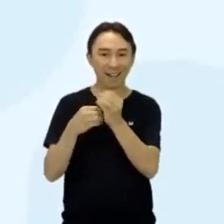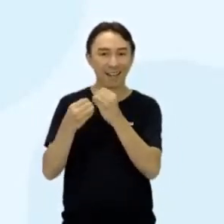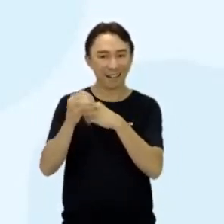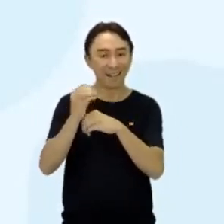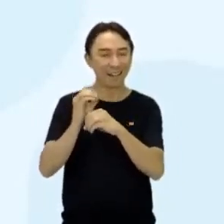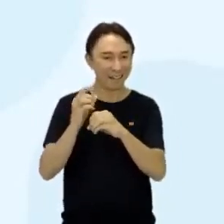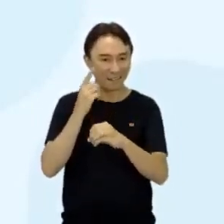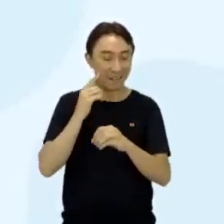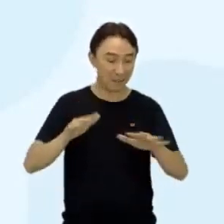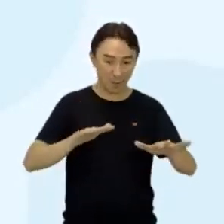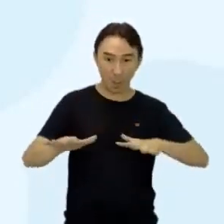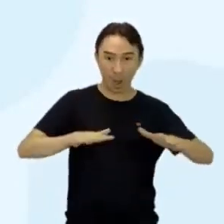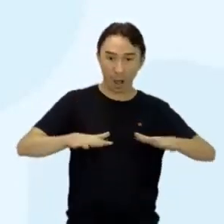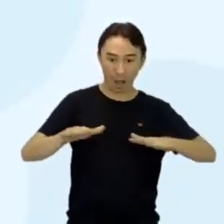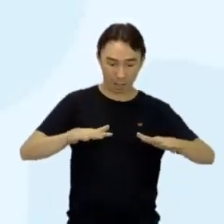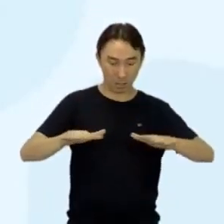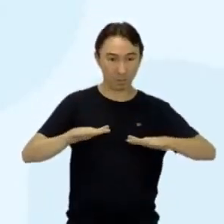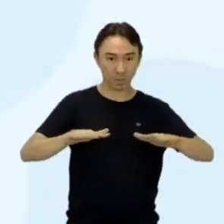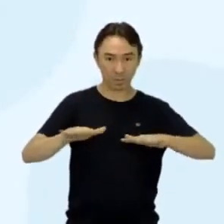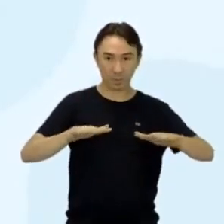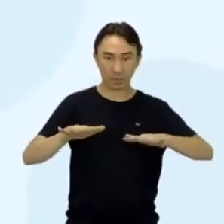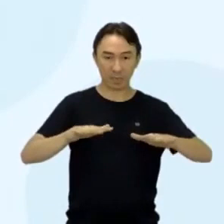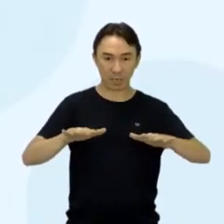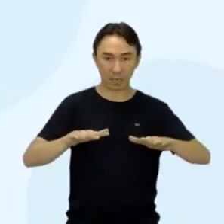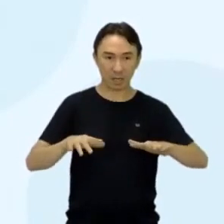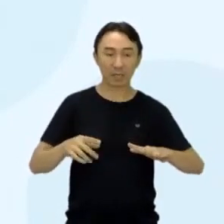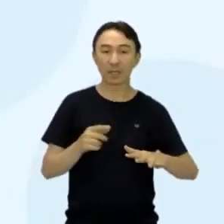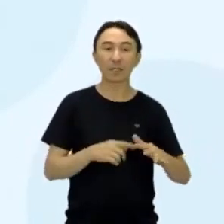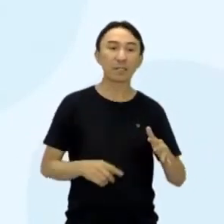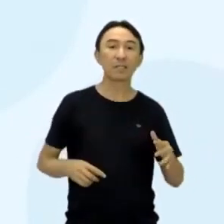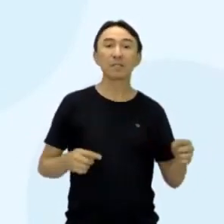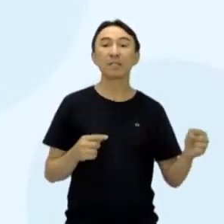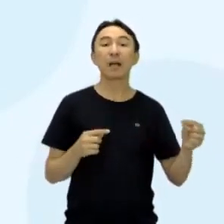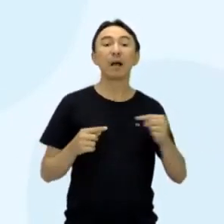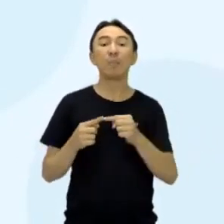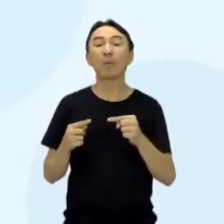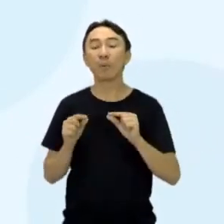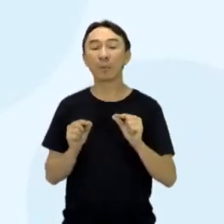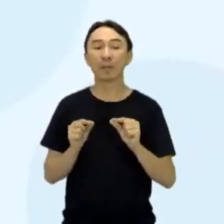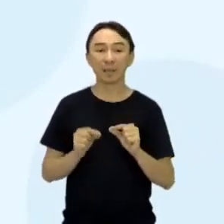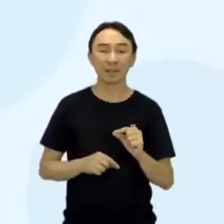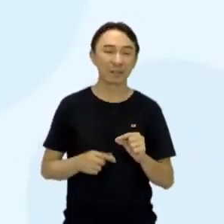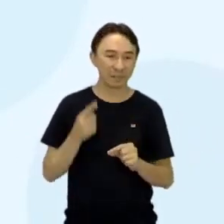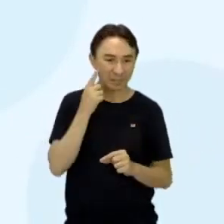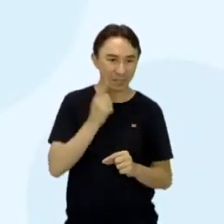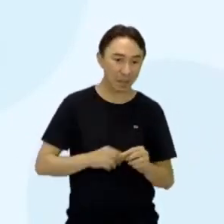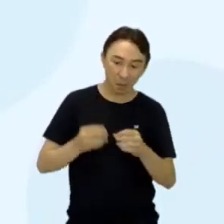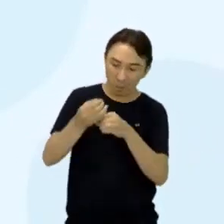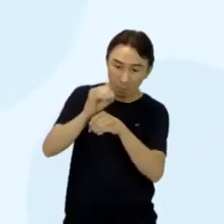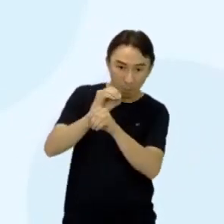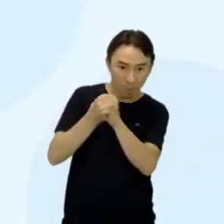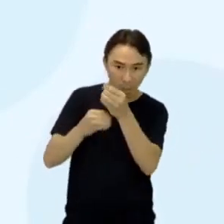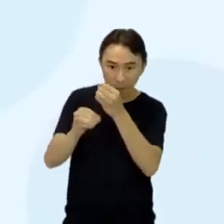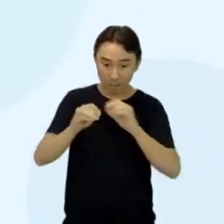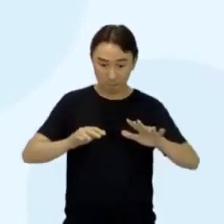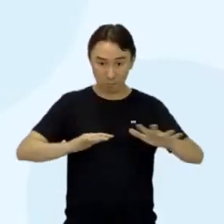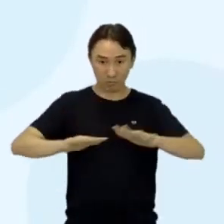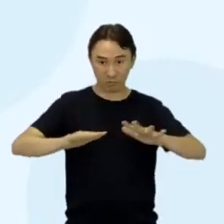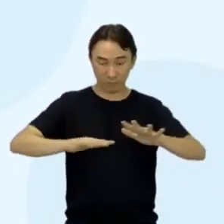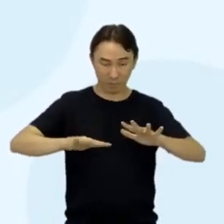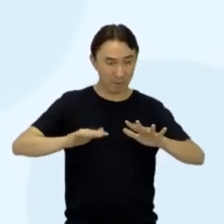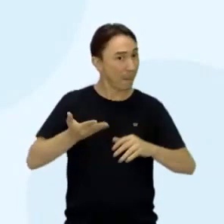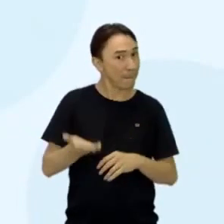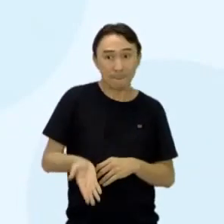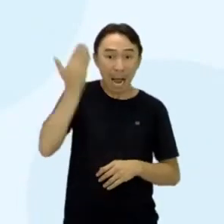teoria cinético-molecular, que quanto maior o movimento das moléculas, maior é